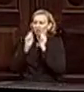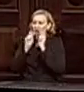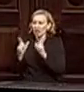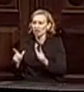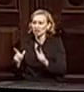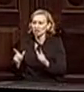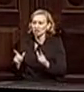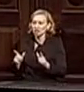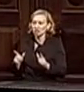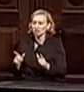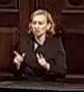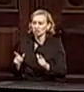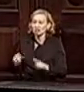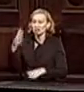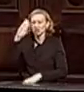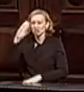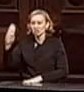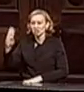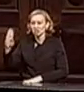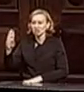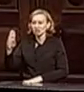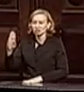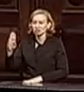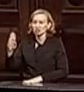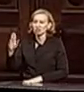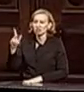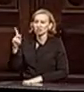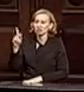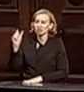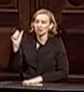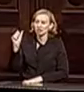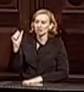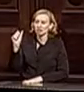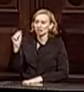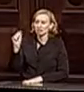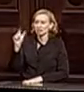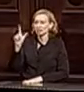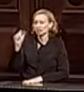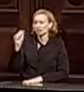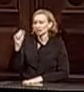Judiciário, mas principalmente no Palácio Guanabara. Obrigado, senhor presidente.